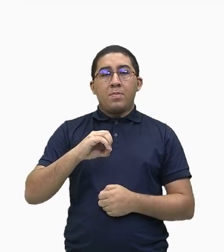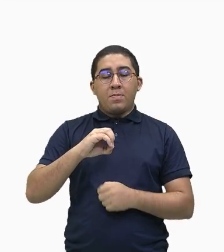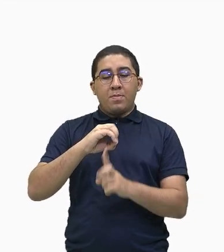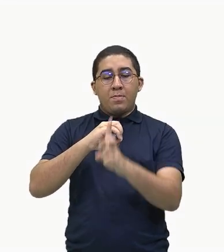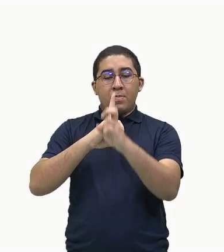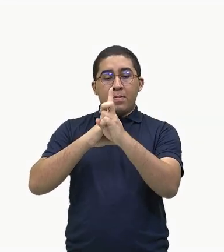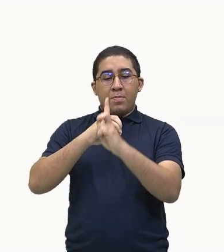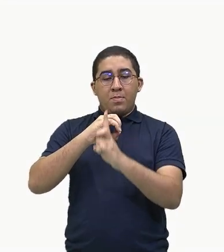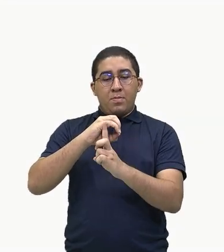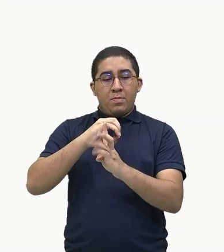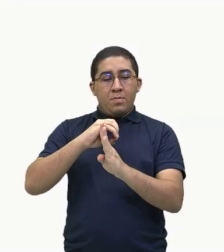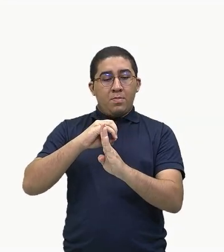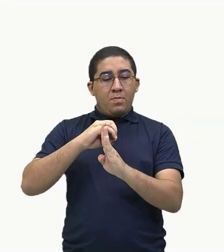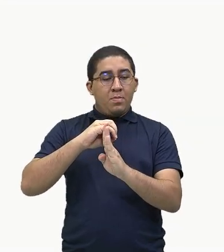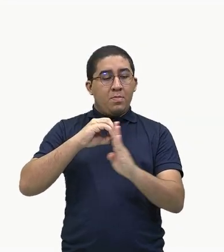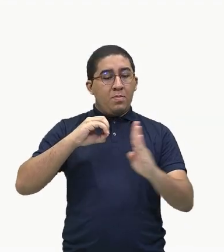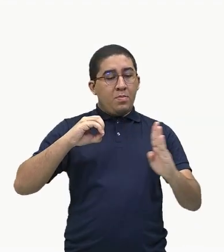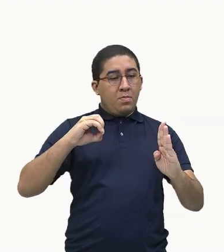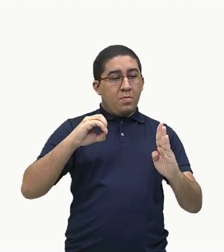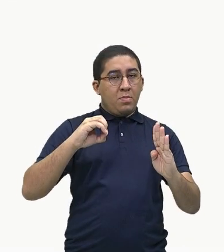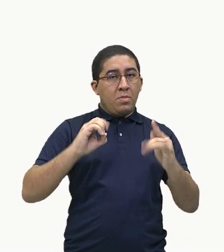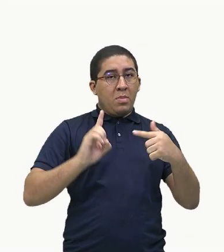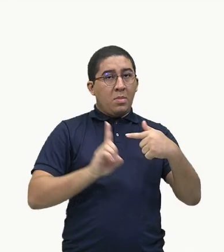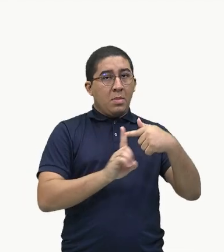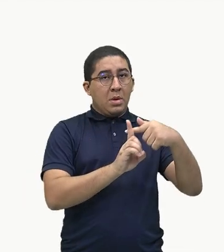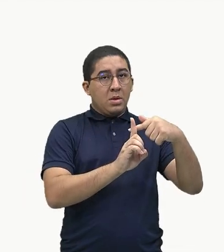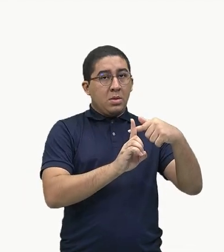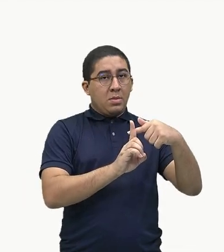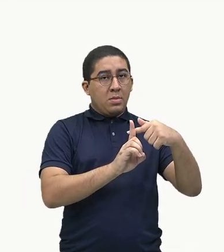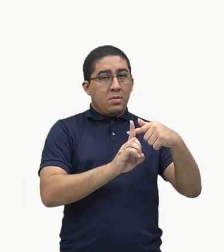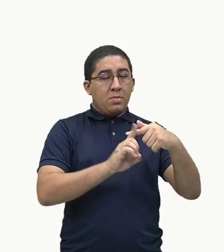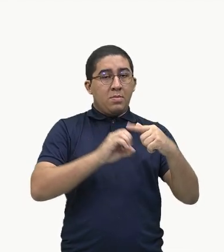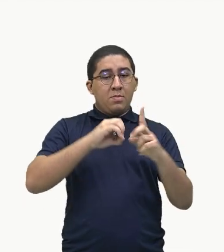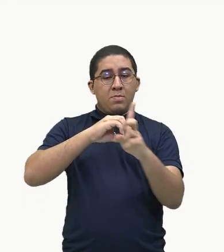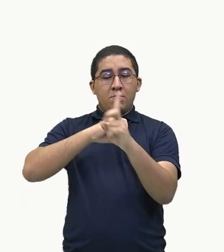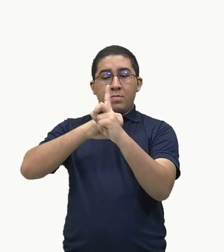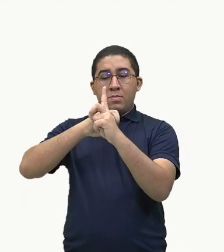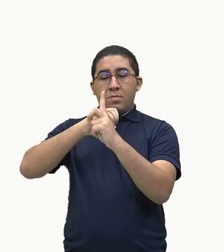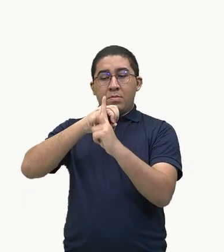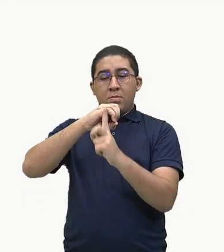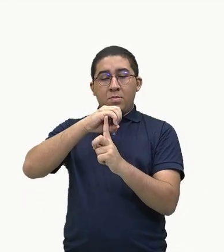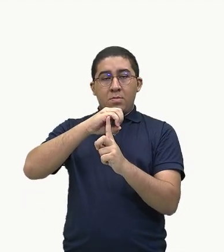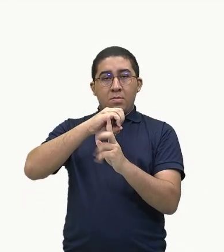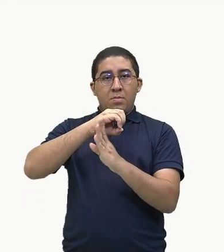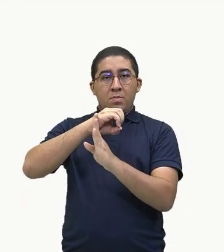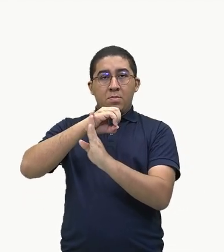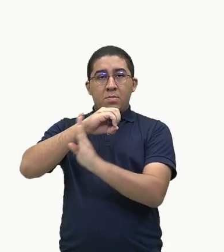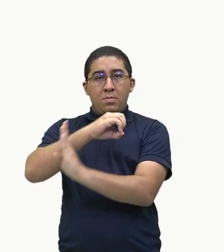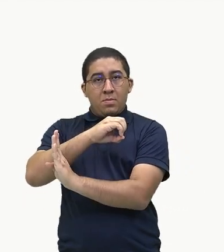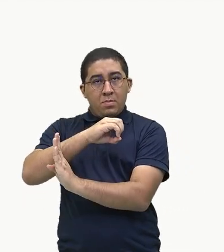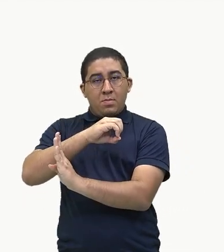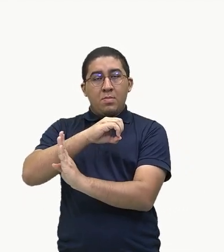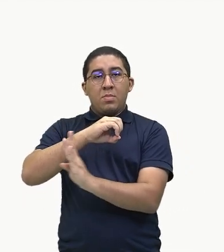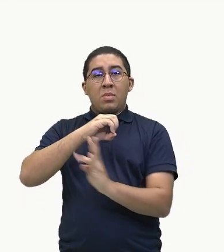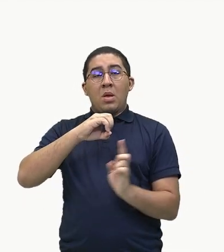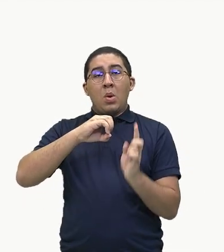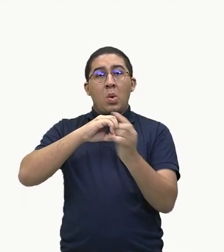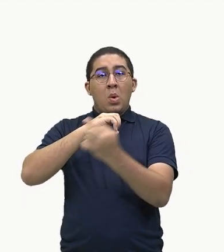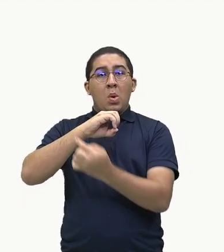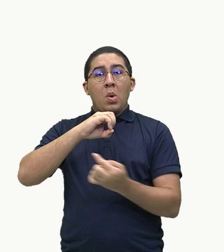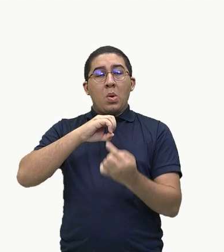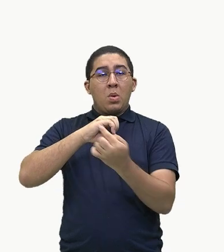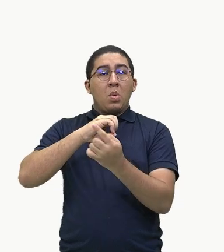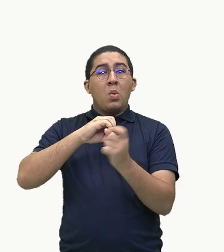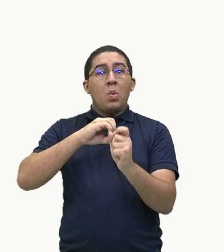Greenwich, as horas elas vão aumentando. E a oeste de Greenwich, as horas elas